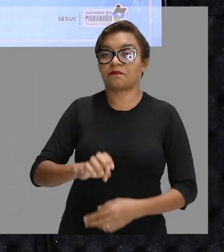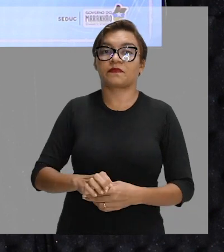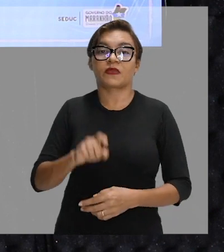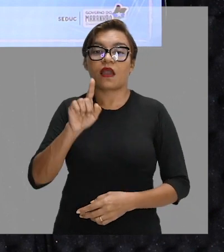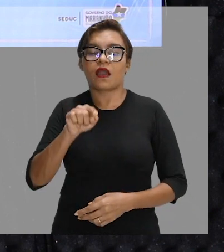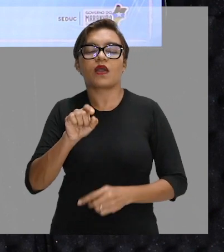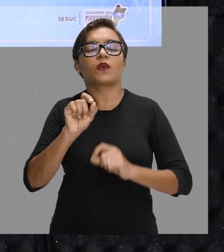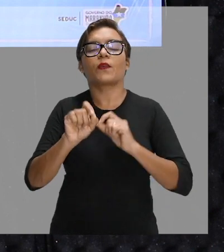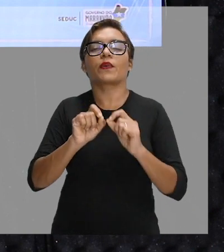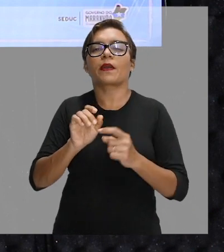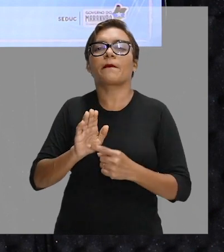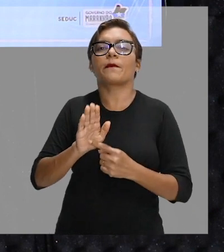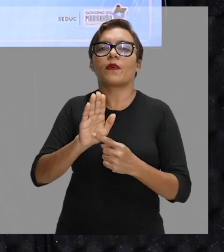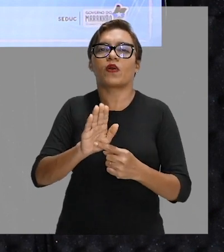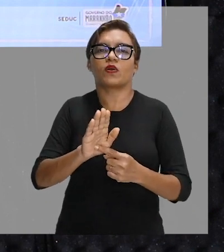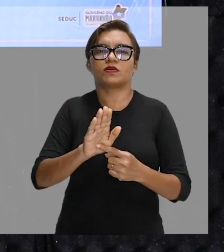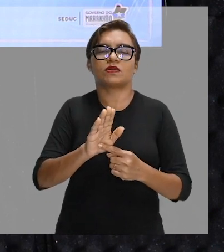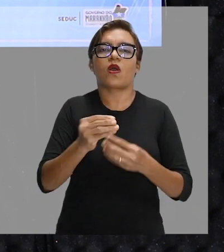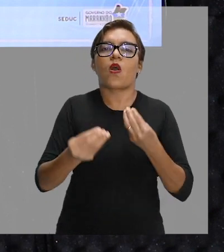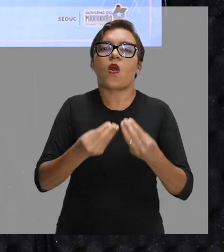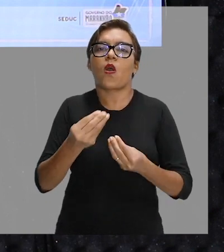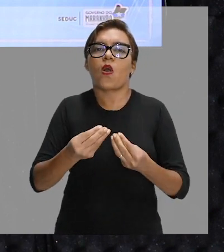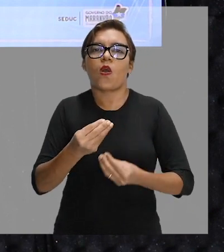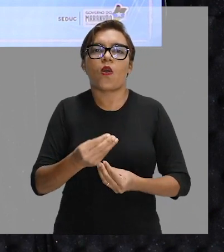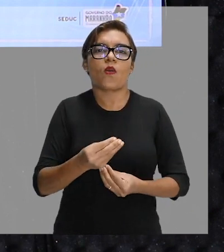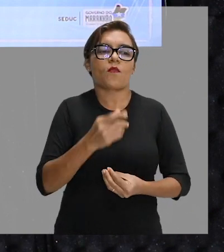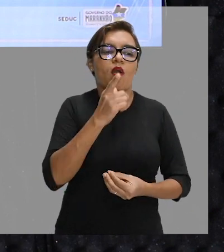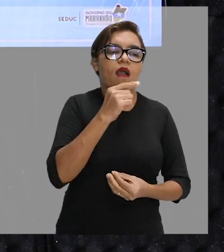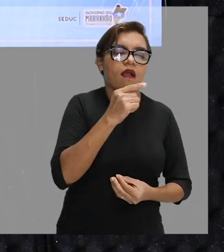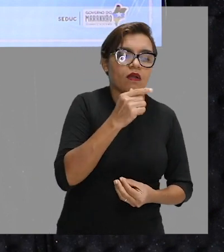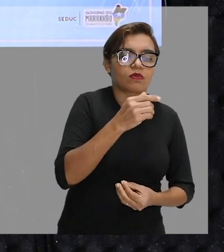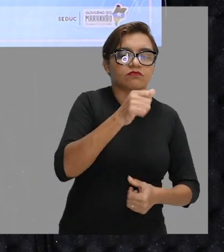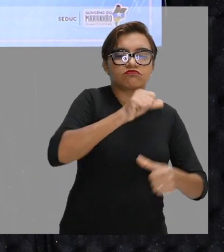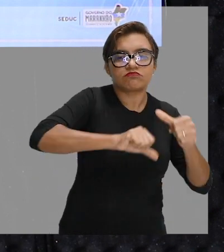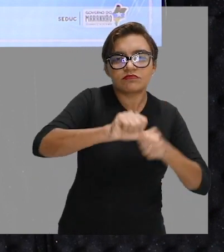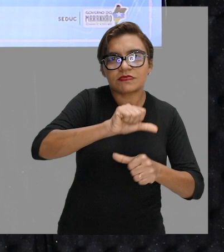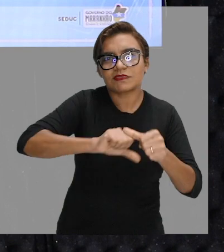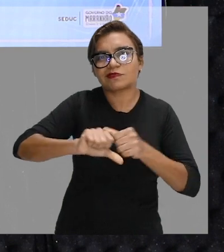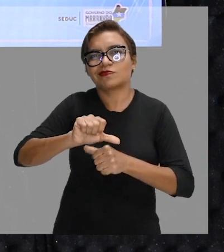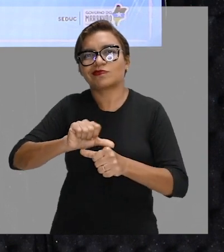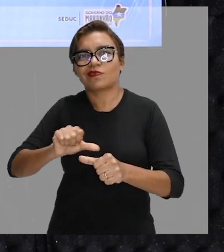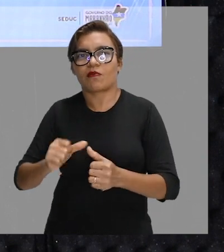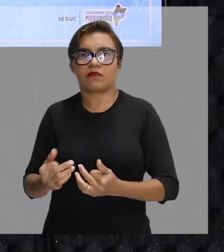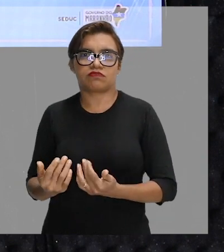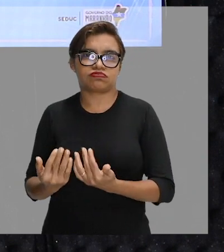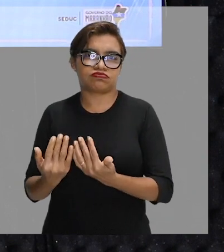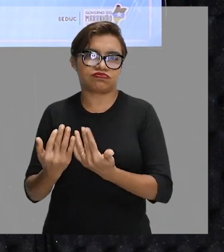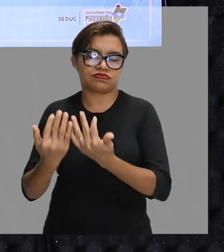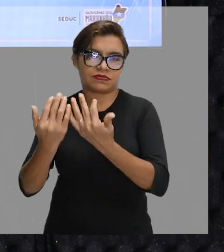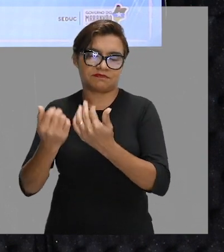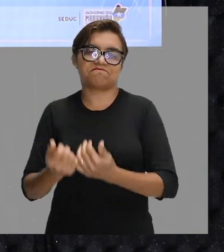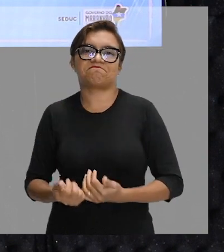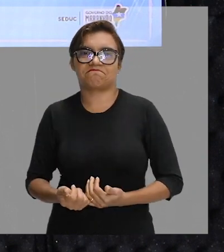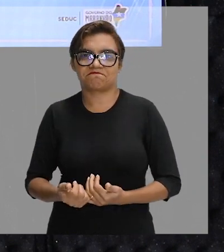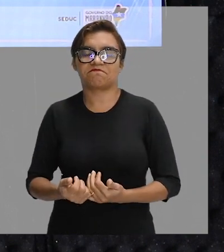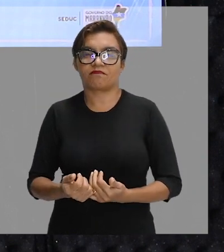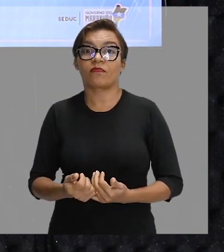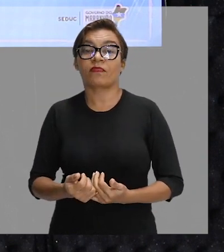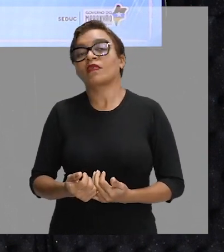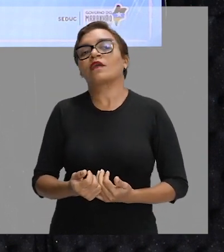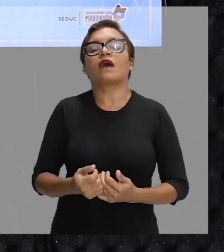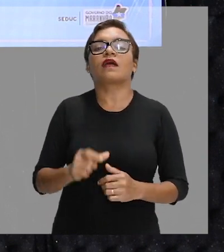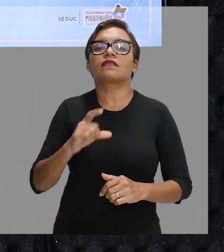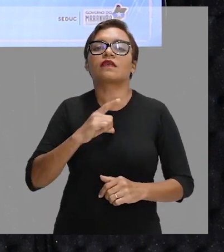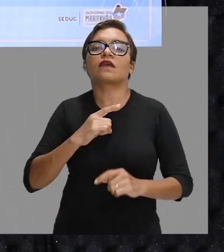o efeito ebuliométrico. Então, esse ΔTE, essa variação na temperatura de ebulição, ela